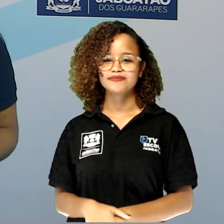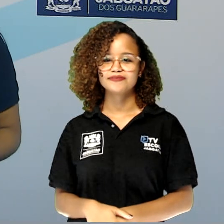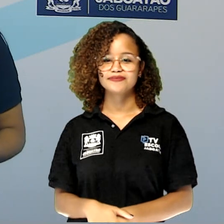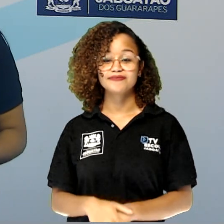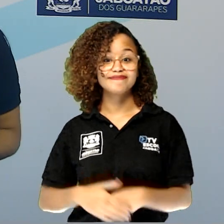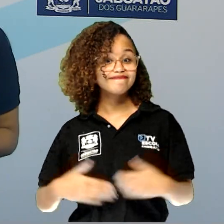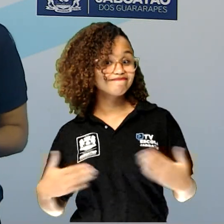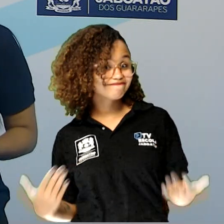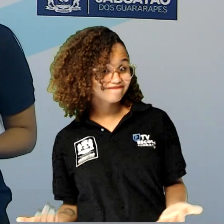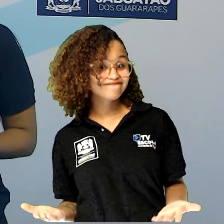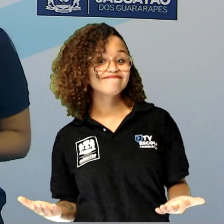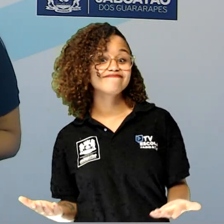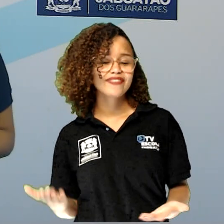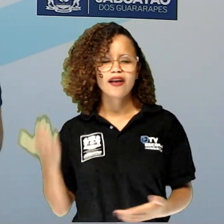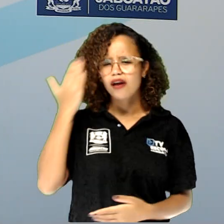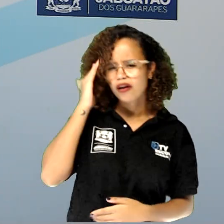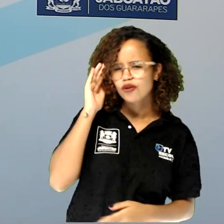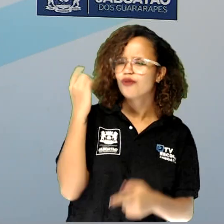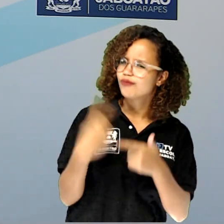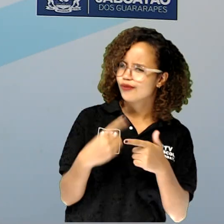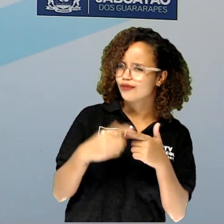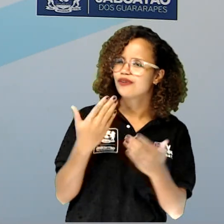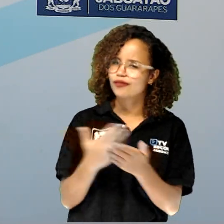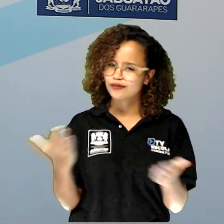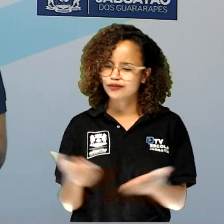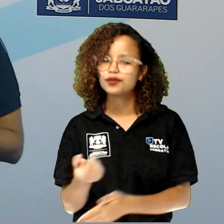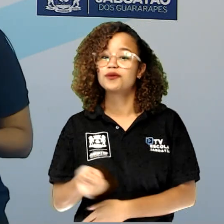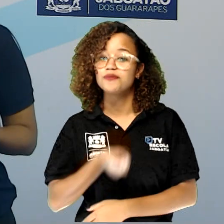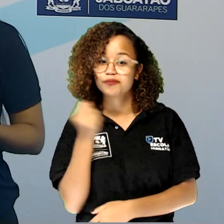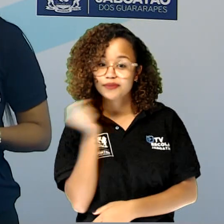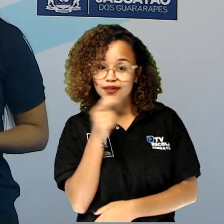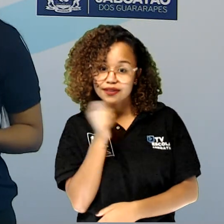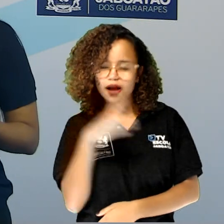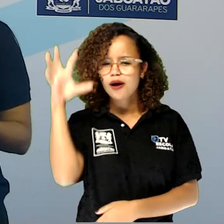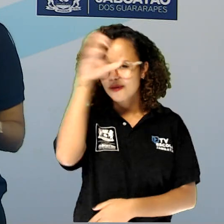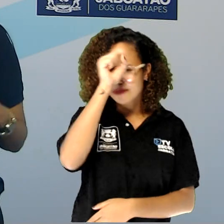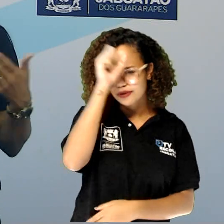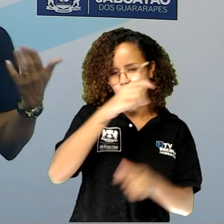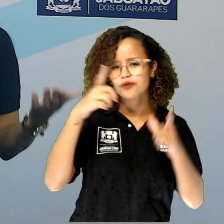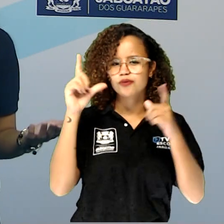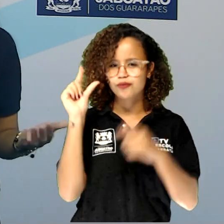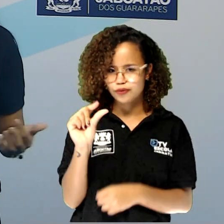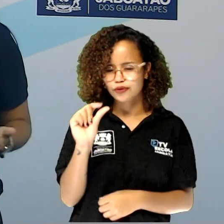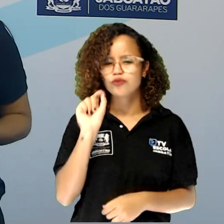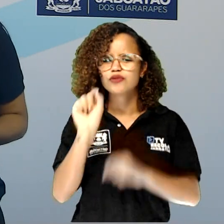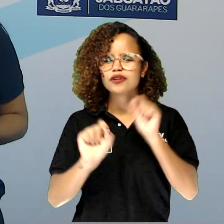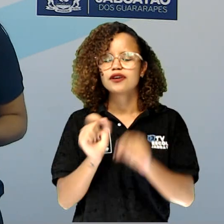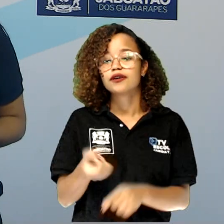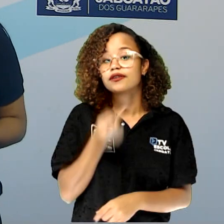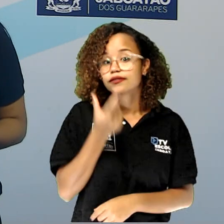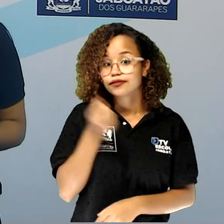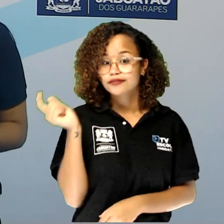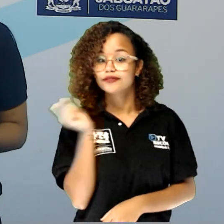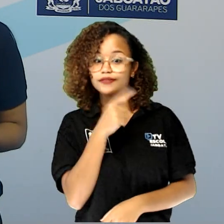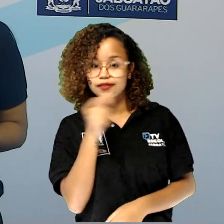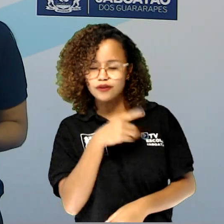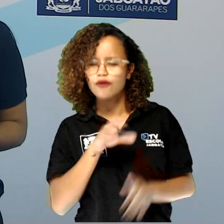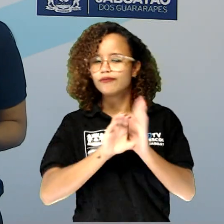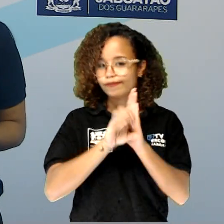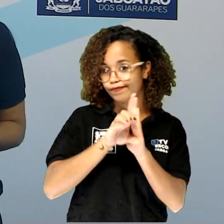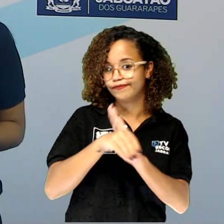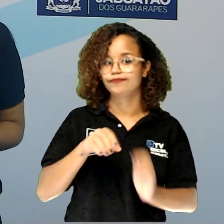E aí, entenderam porque a aula de hoje é uma piada? Vamos aprender um pouquinho do que são anedotas e piadas. Vamos para o